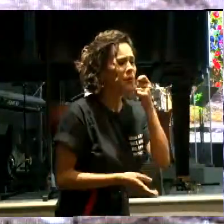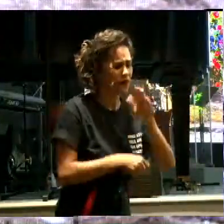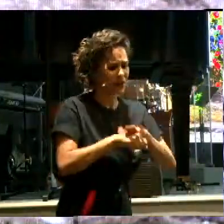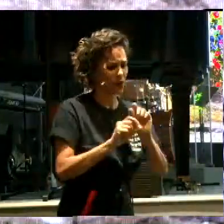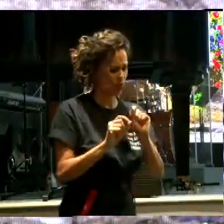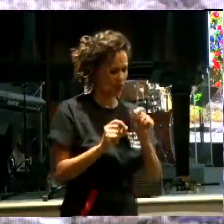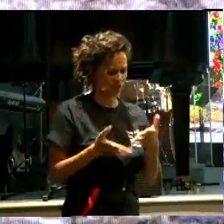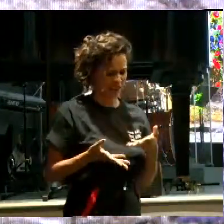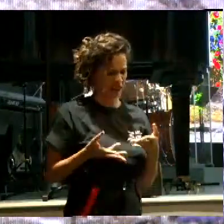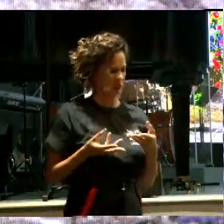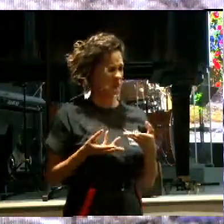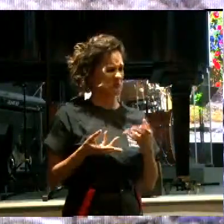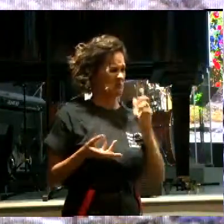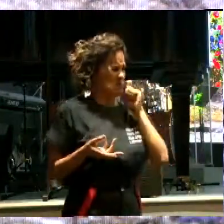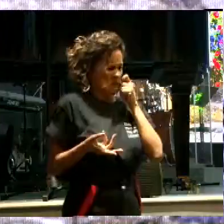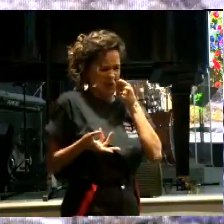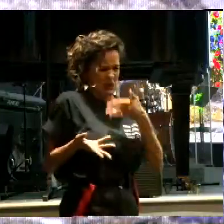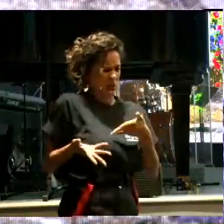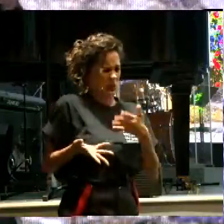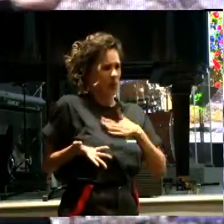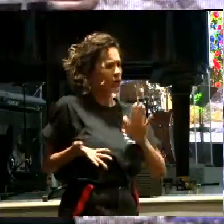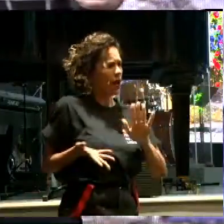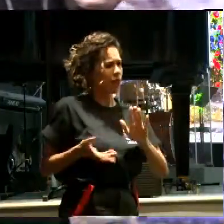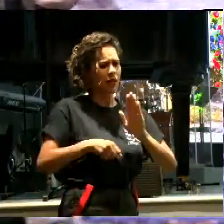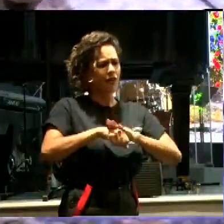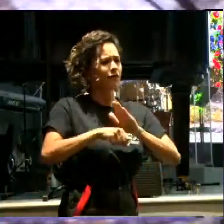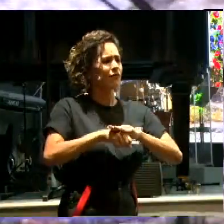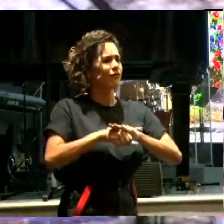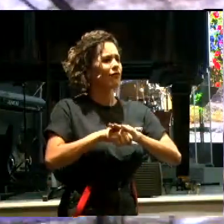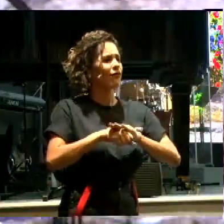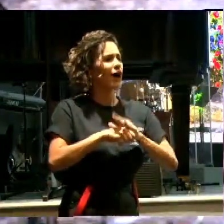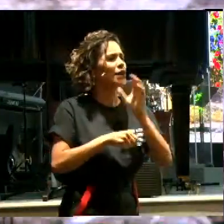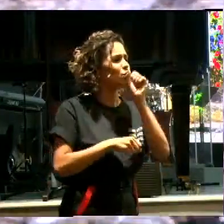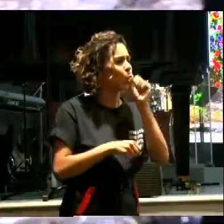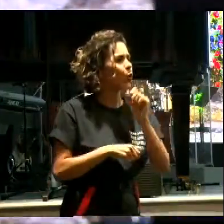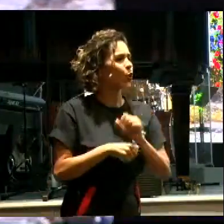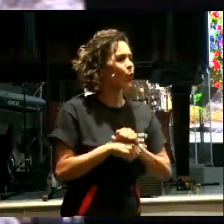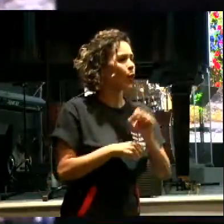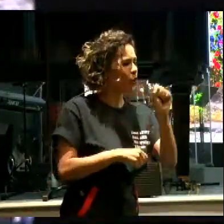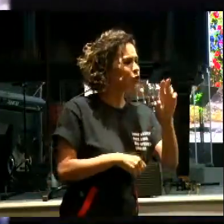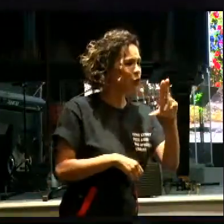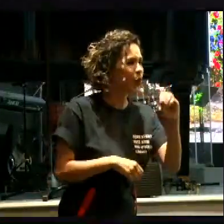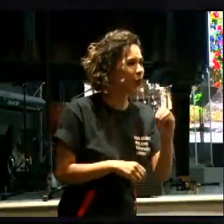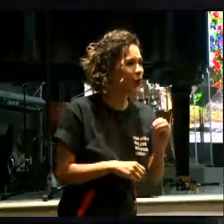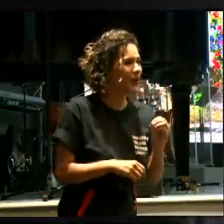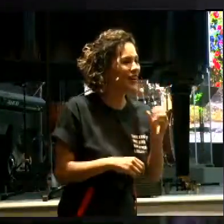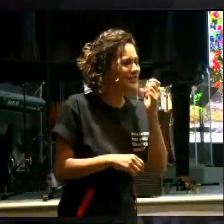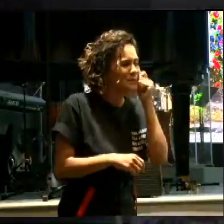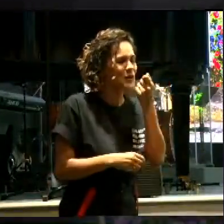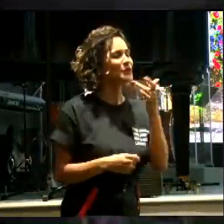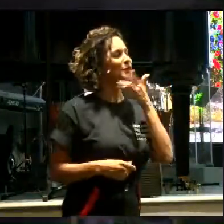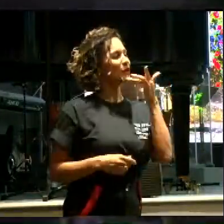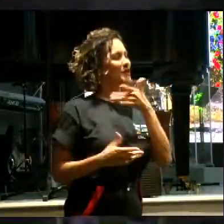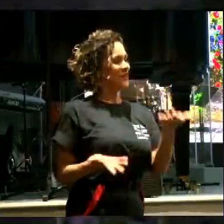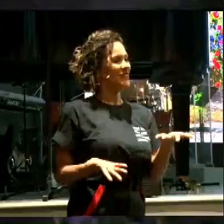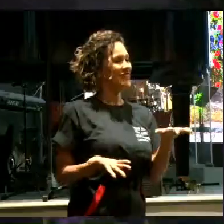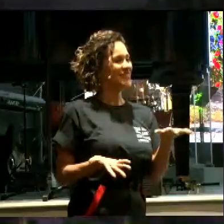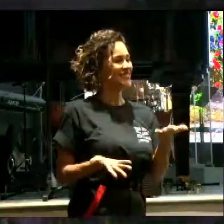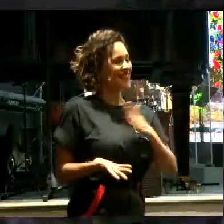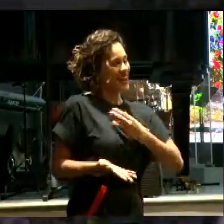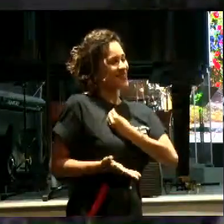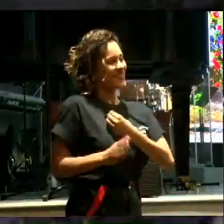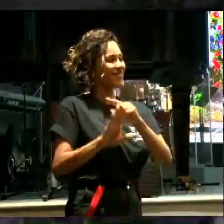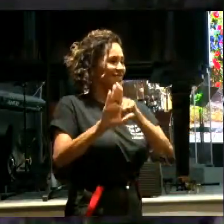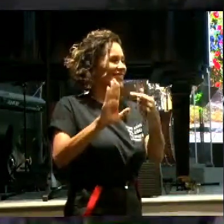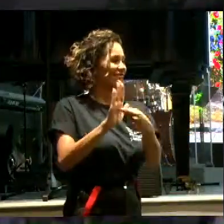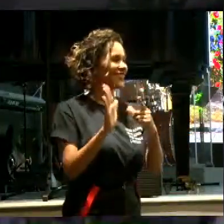isso que eu escolhi essa pessoa aqui para falar dela hoje. Ele não se deixou contaminar, mas eu não. Eu, querendo levar